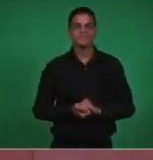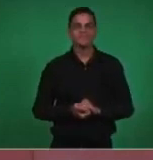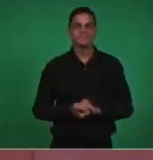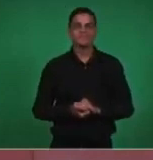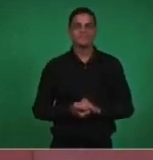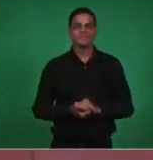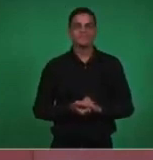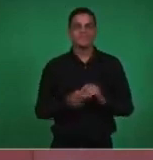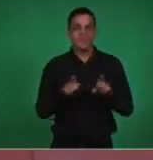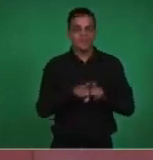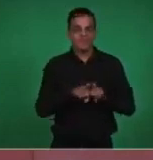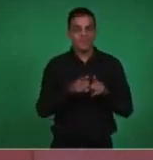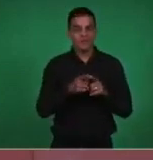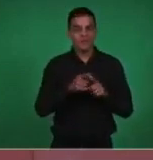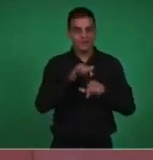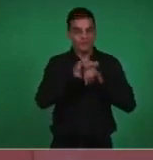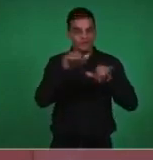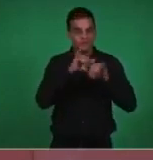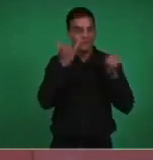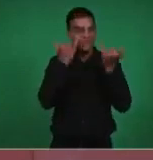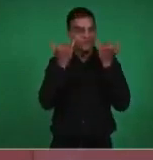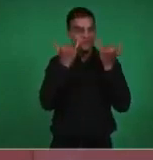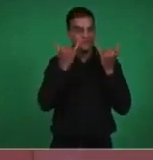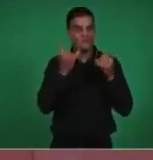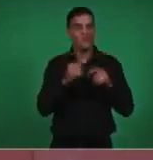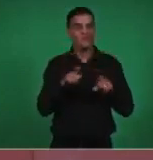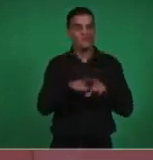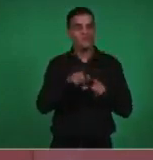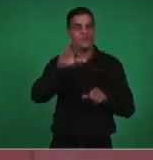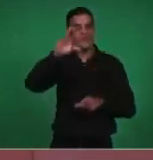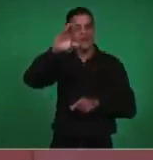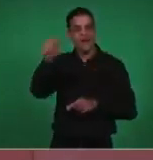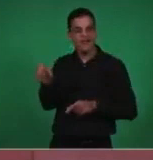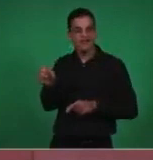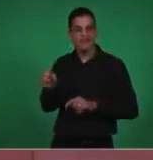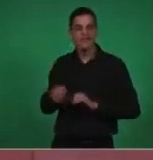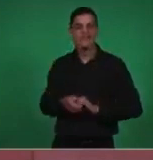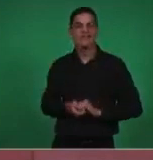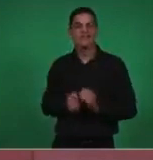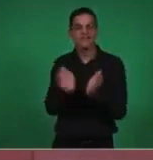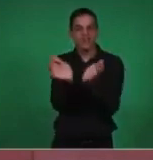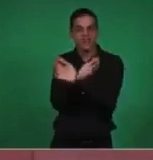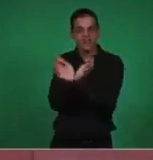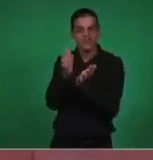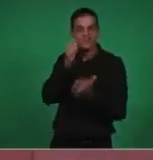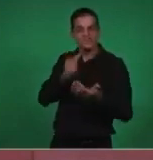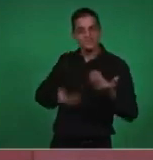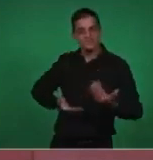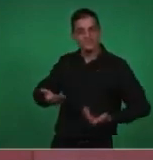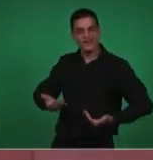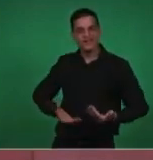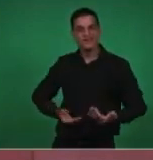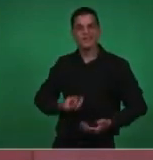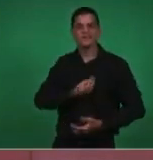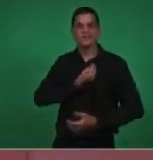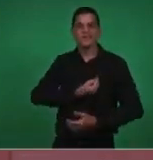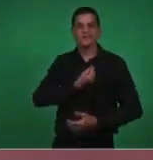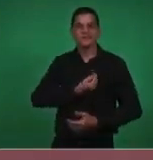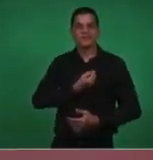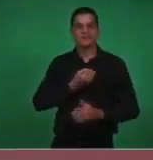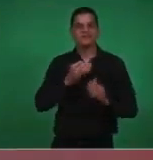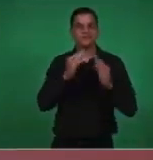Estamos também em Angola, na África, com um grupo de irmãs participando deste seminário.